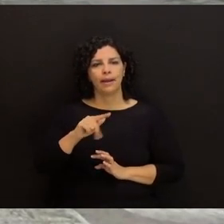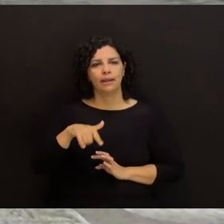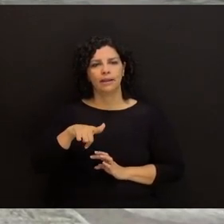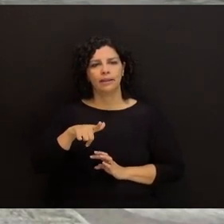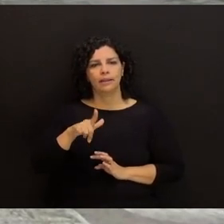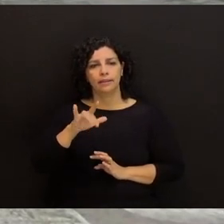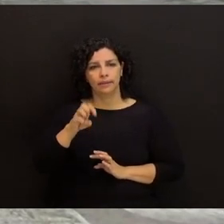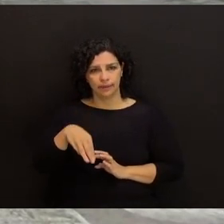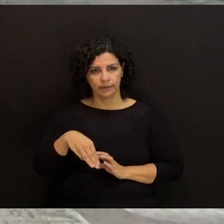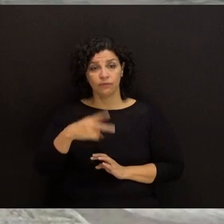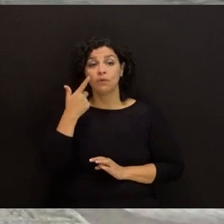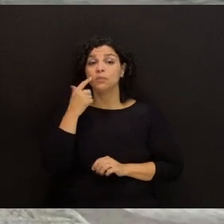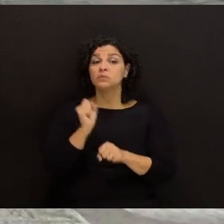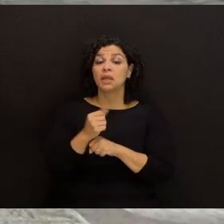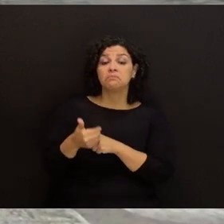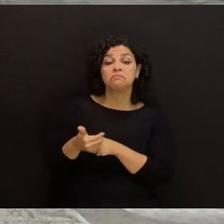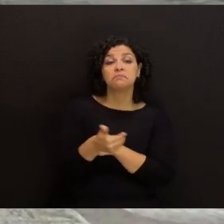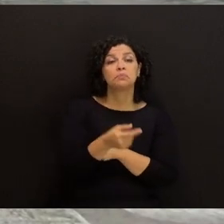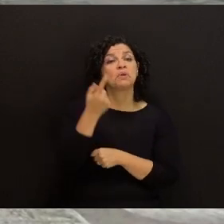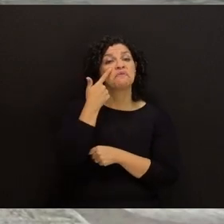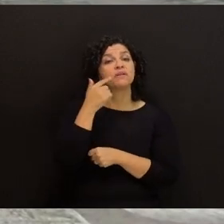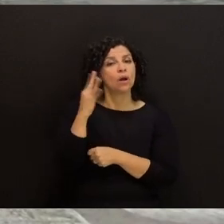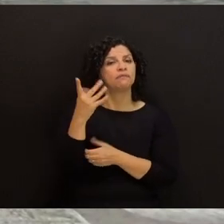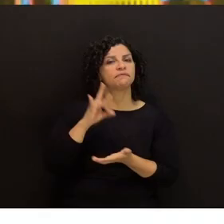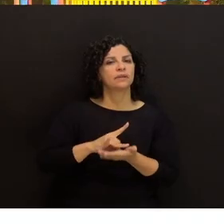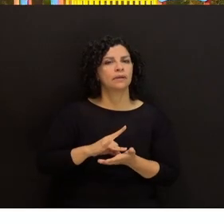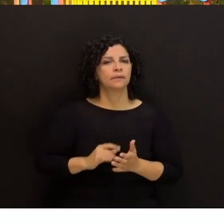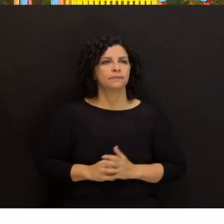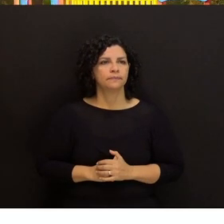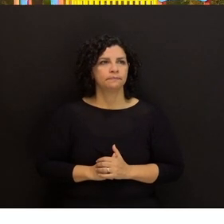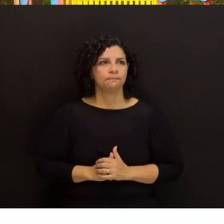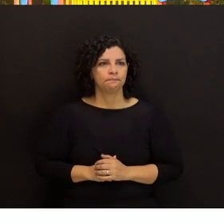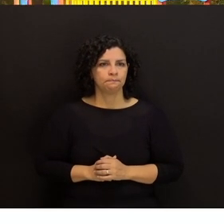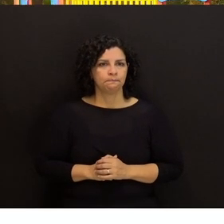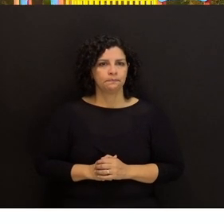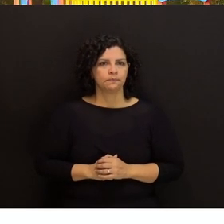Então vamos ver agora nos próximos dias se isso vai acontecer